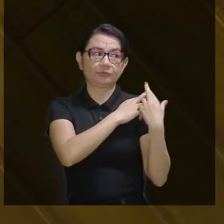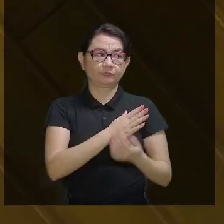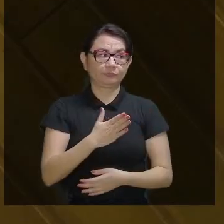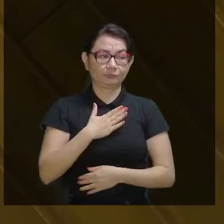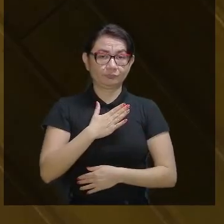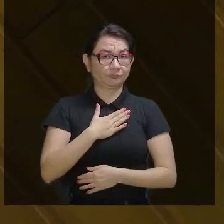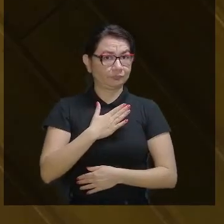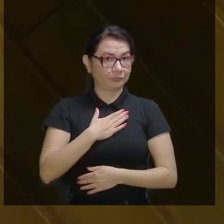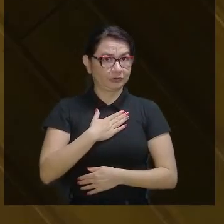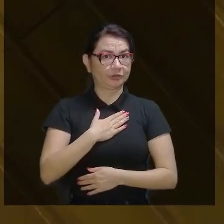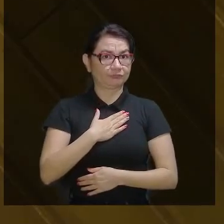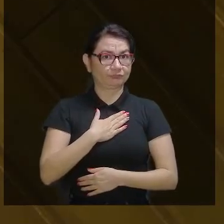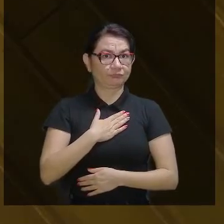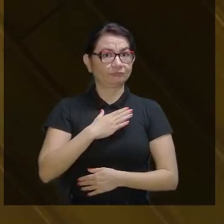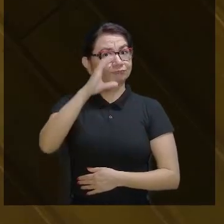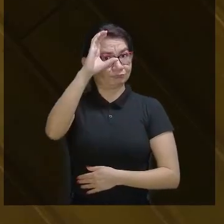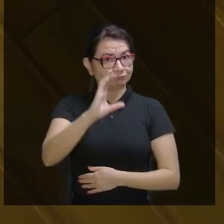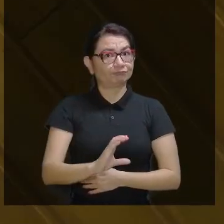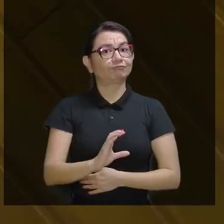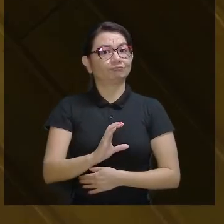minha como cidadã